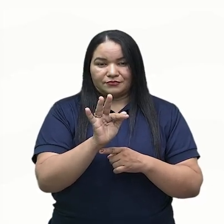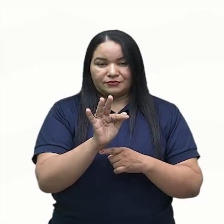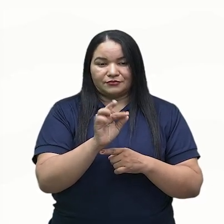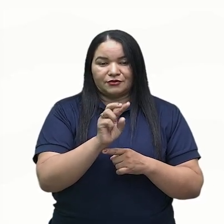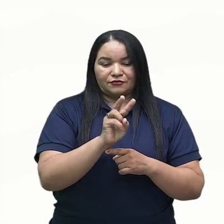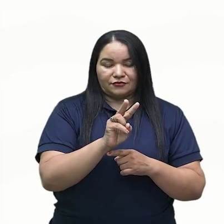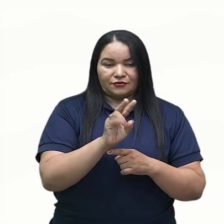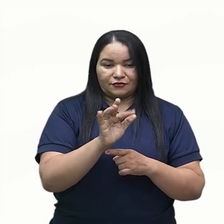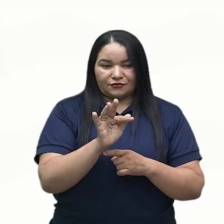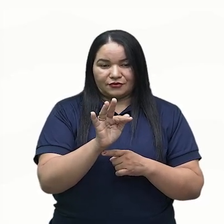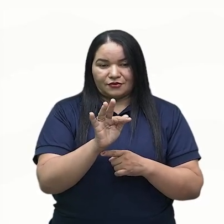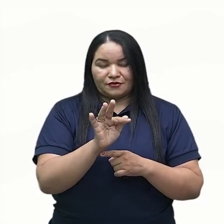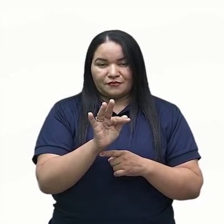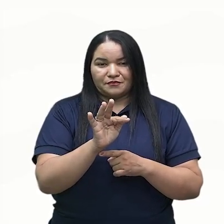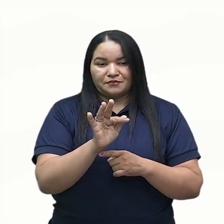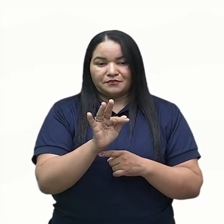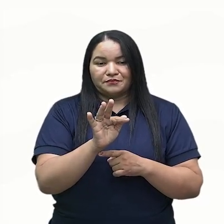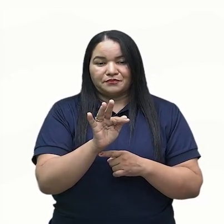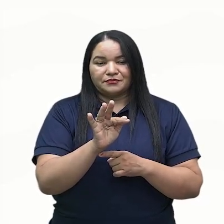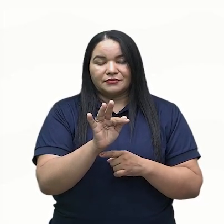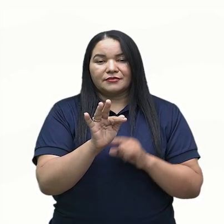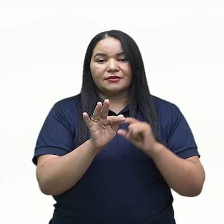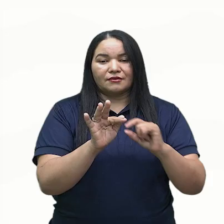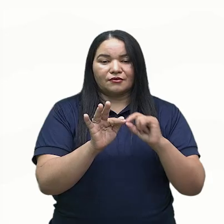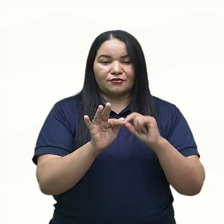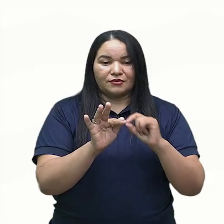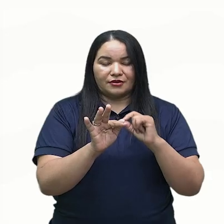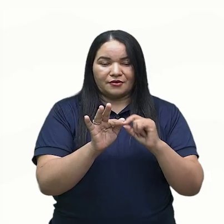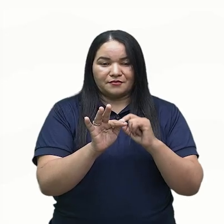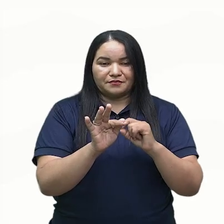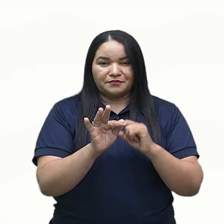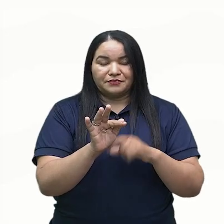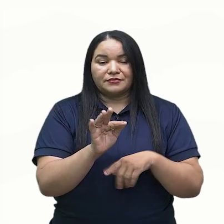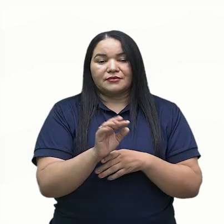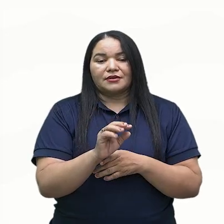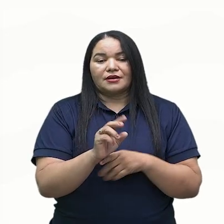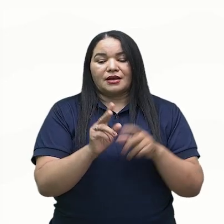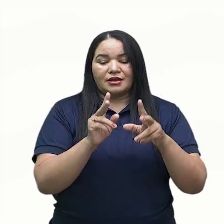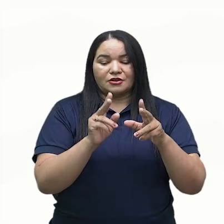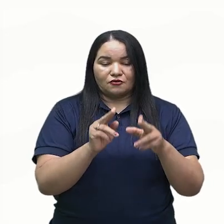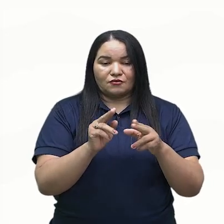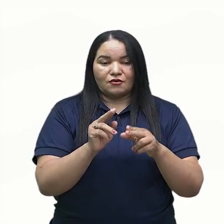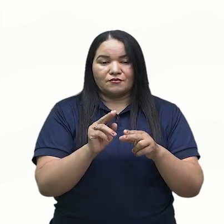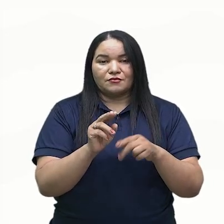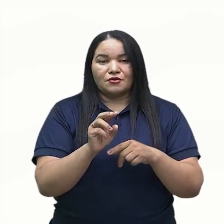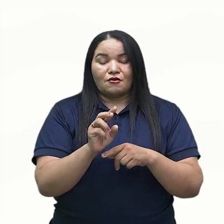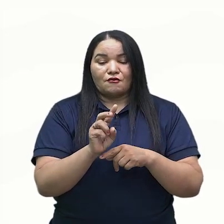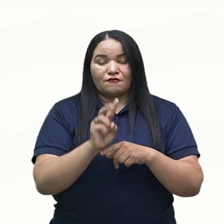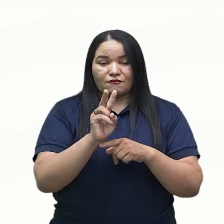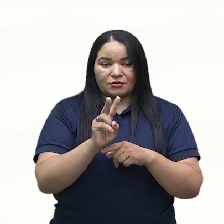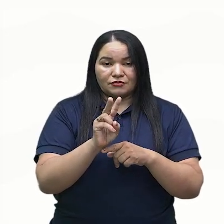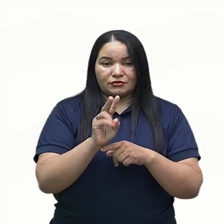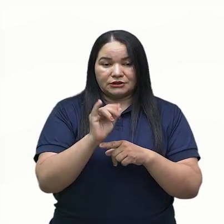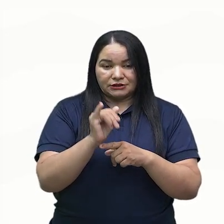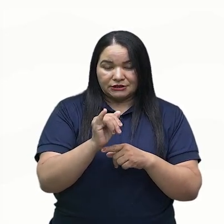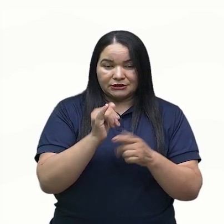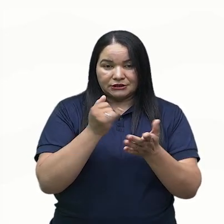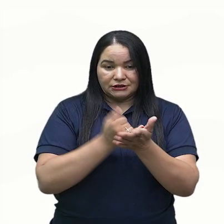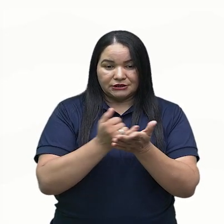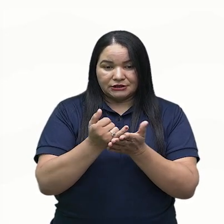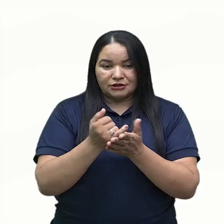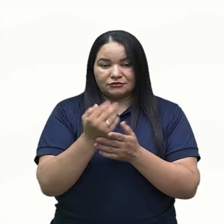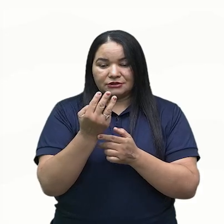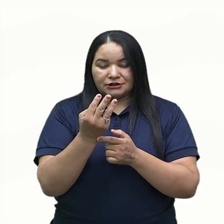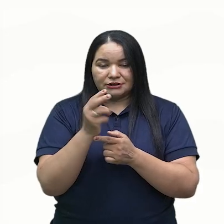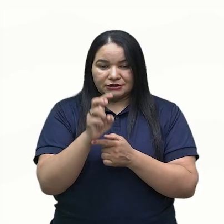aqui. O valor final como sendo o valor inicial, que é 35, multiplicado por